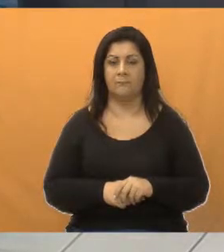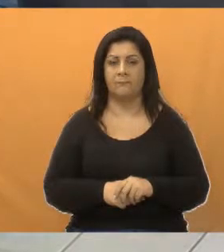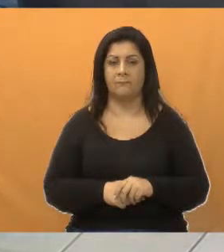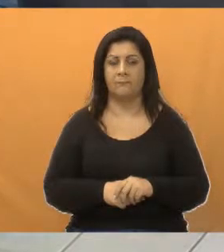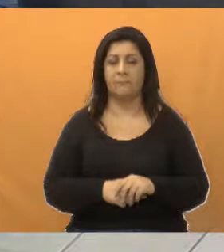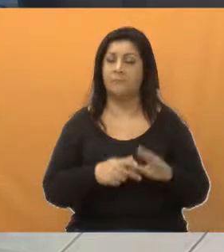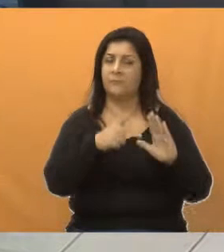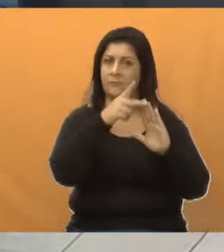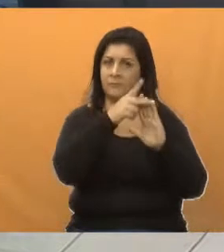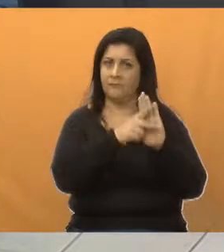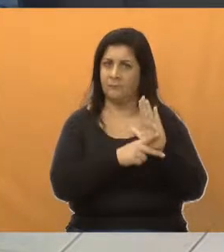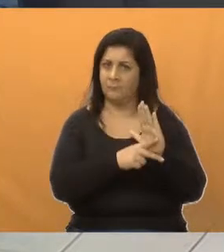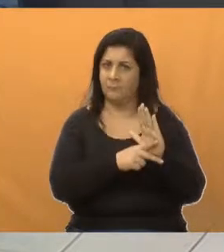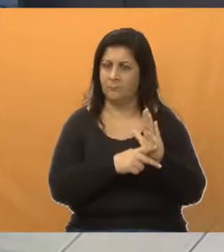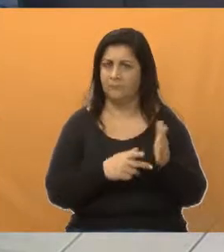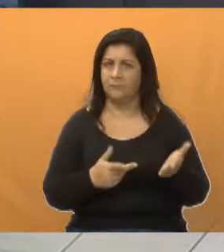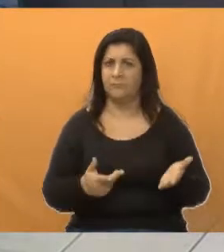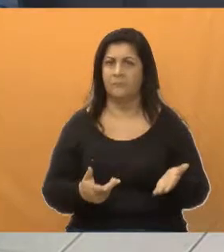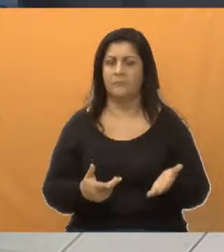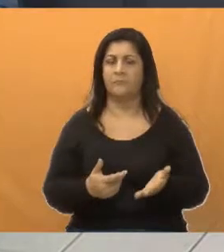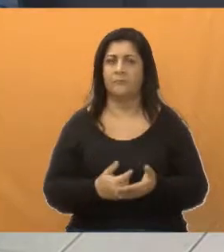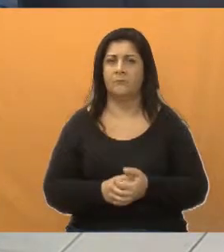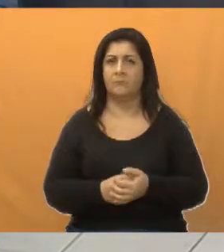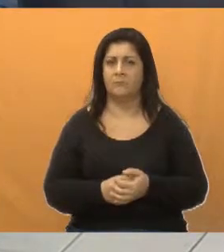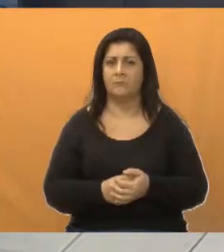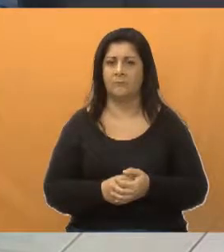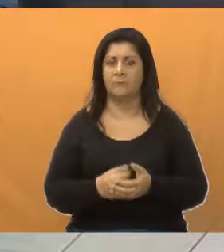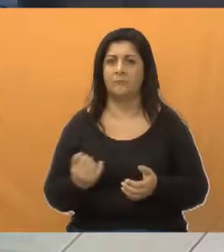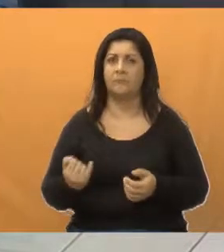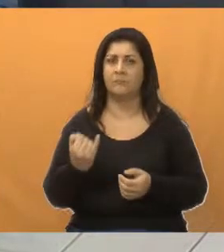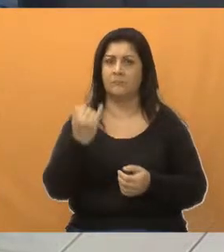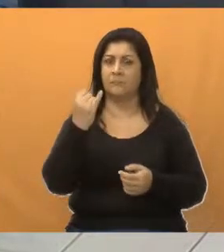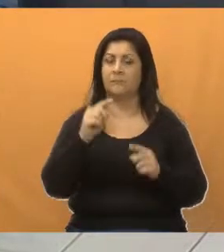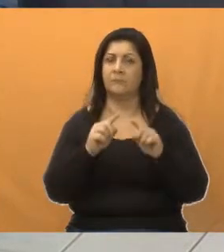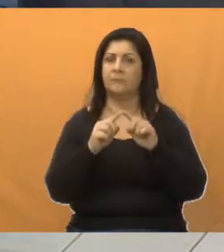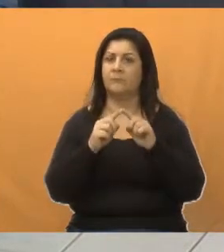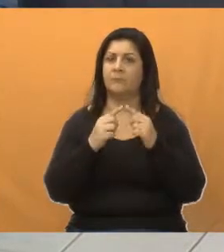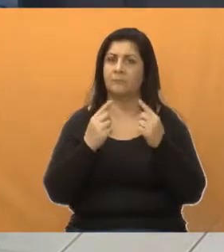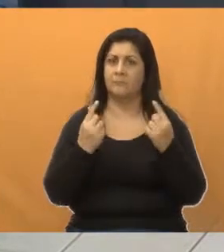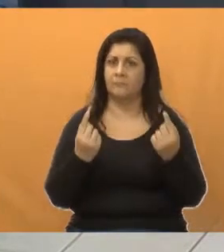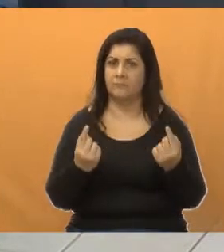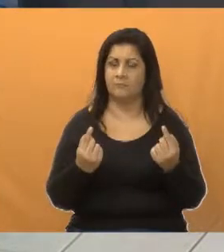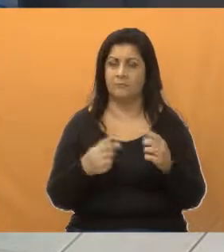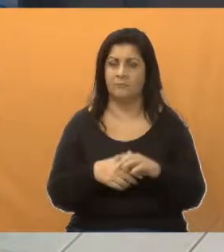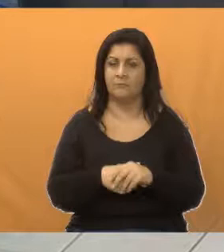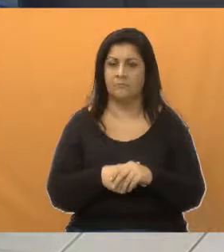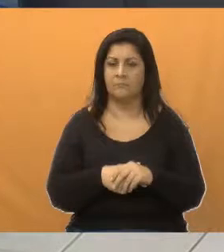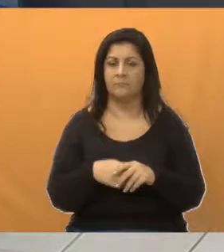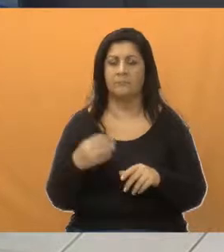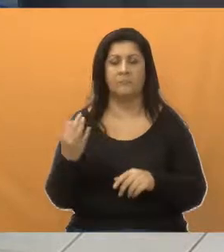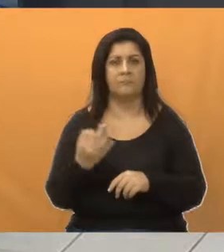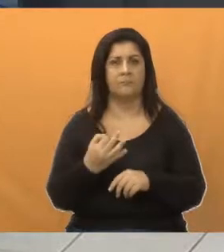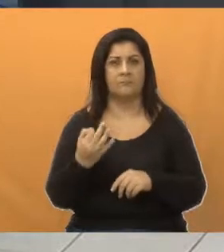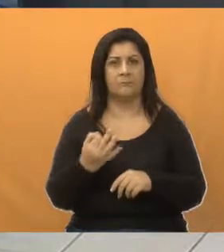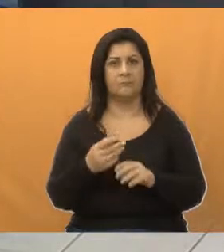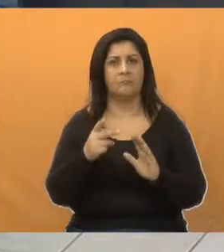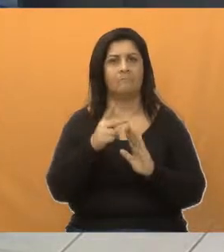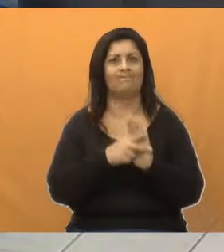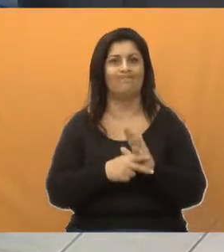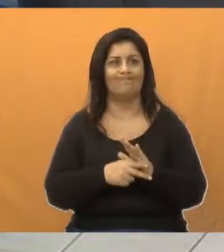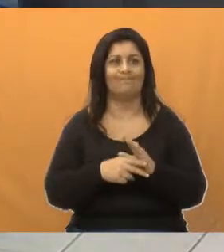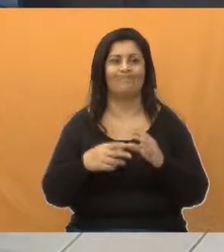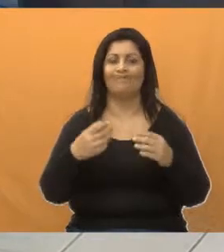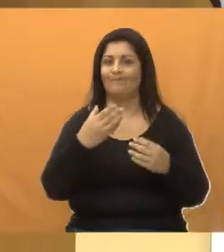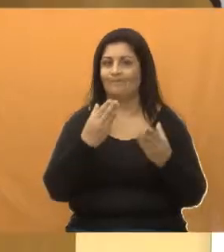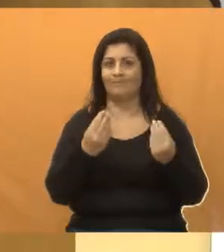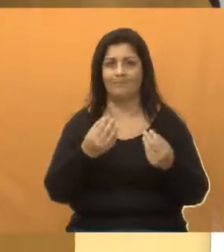Esse projeto, na realidade, é um projeto importante, mas, porém, com certeza, um projeto polêmico.